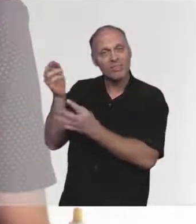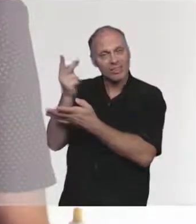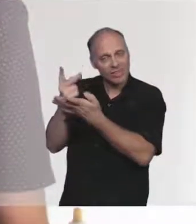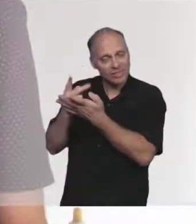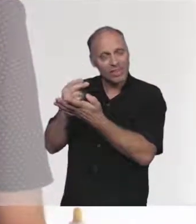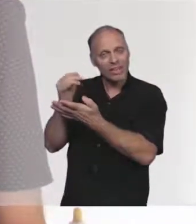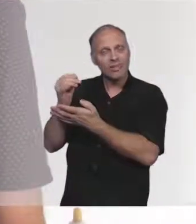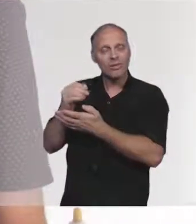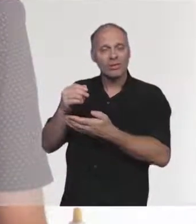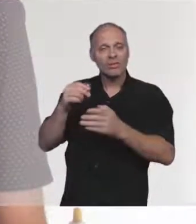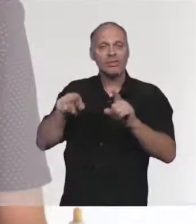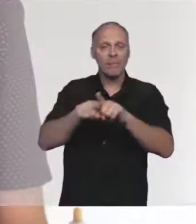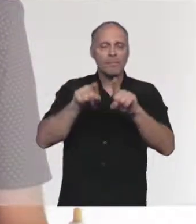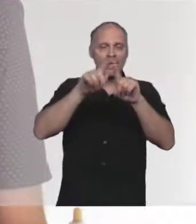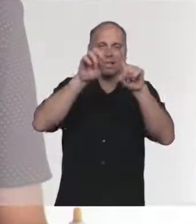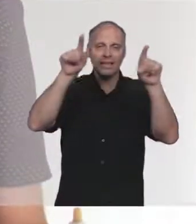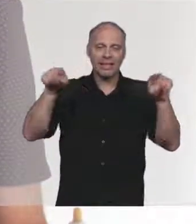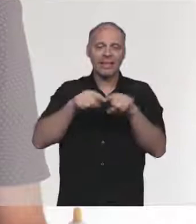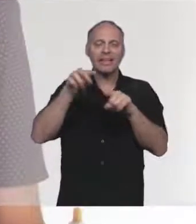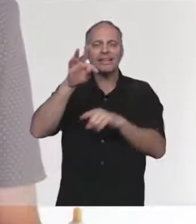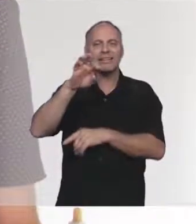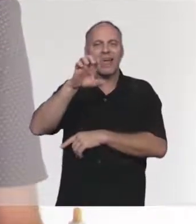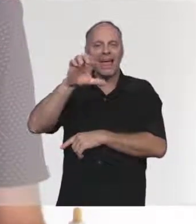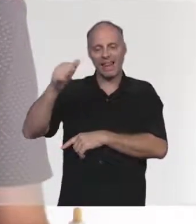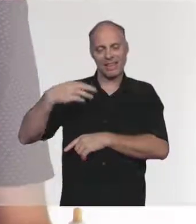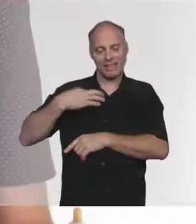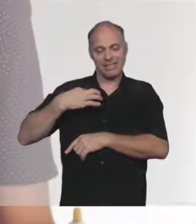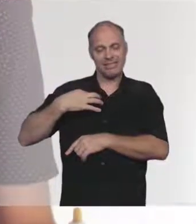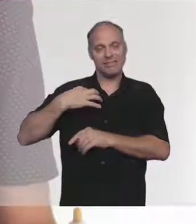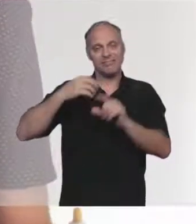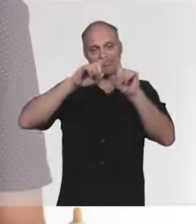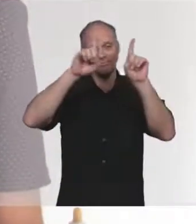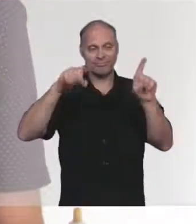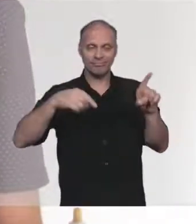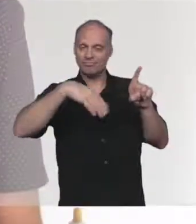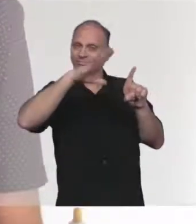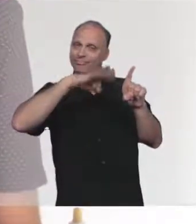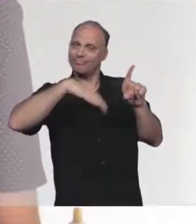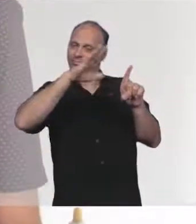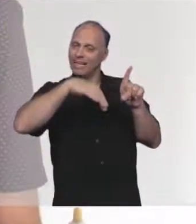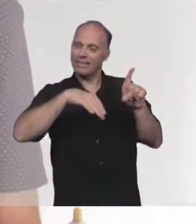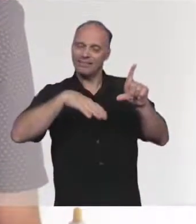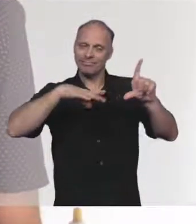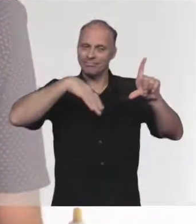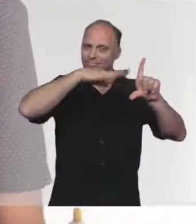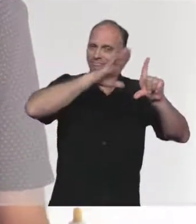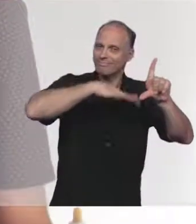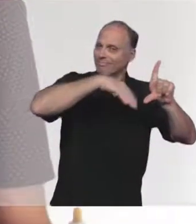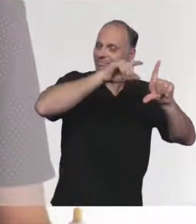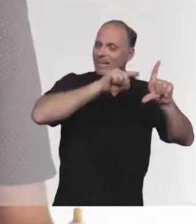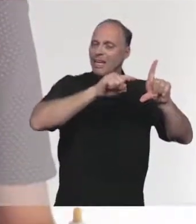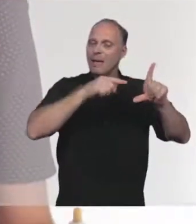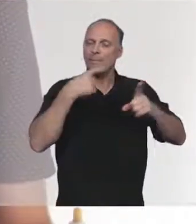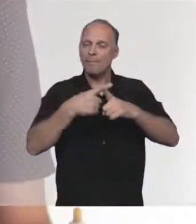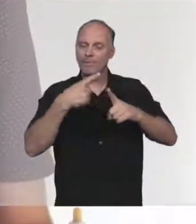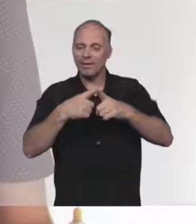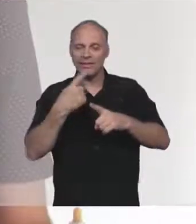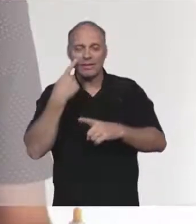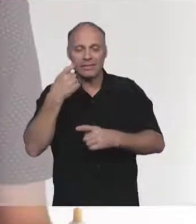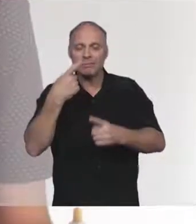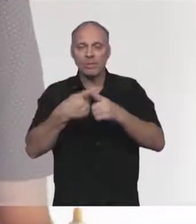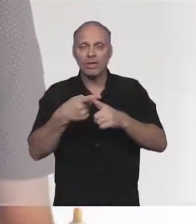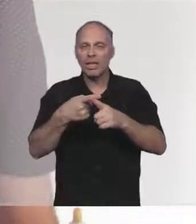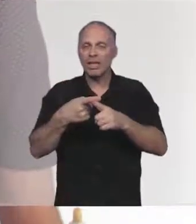Na tela, comecei a testar. E aí é muito engraçado, porque em momento algum eu tinha